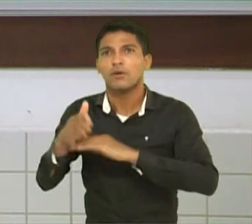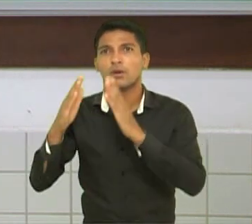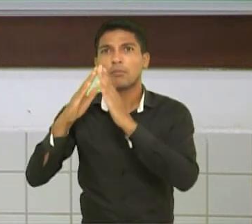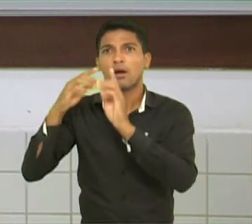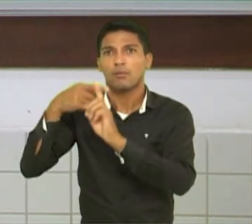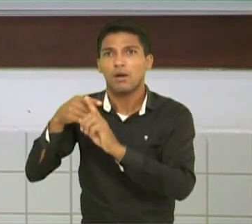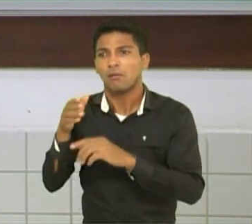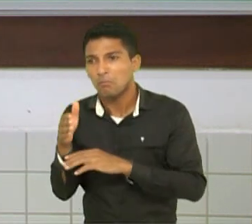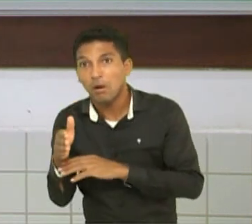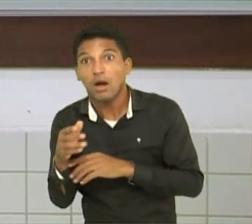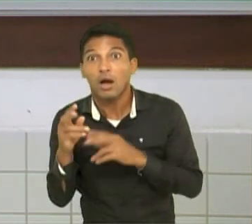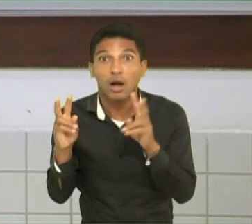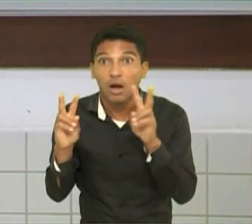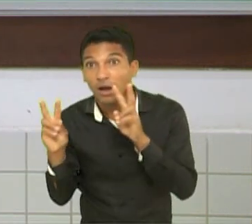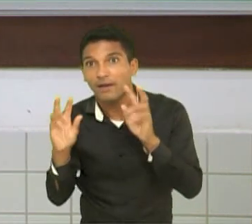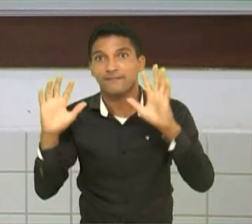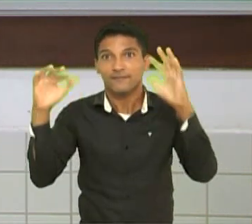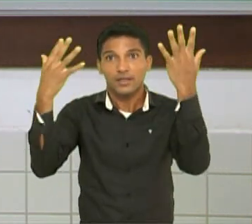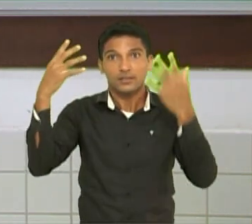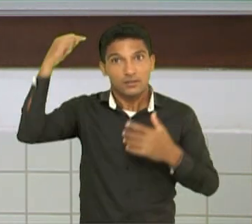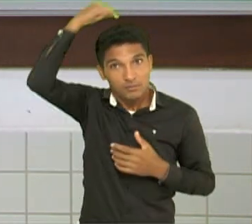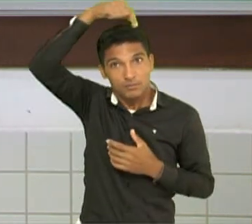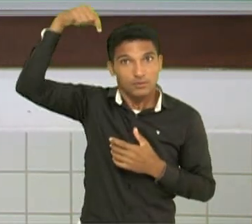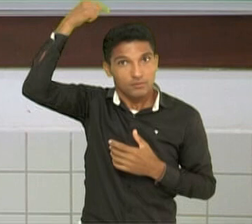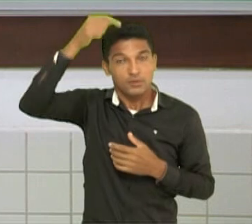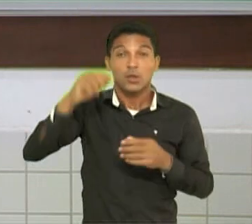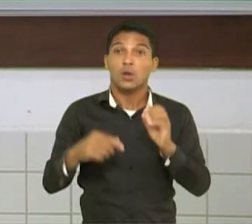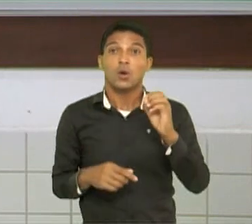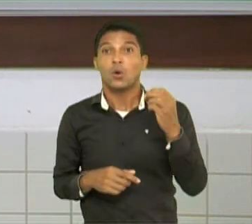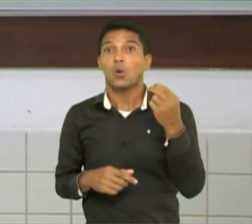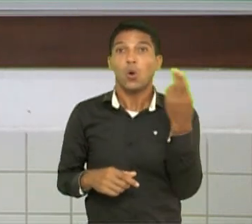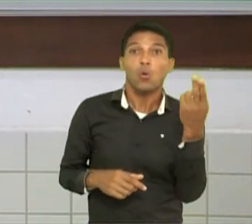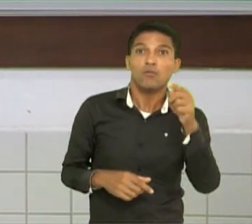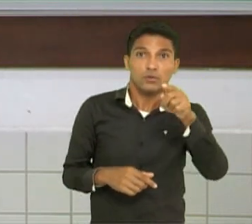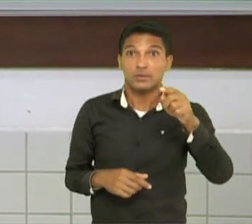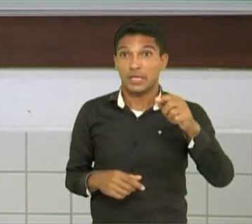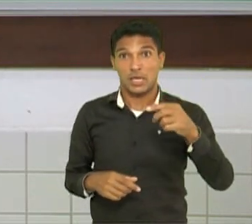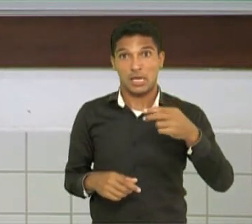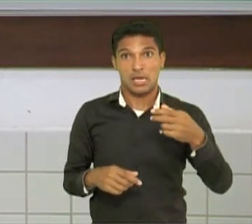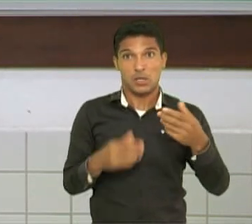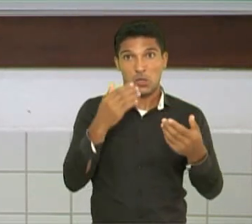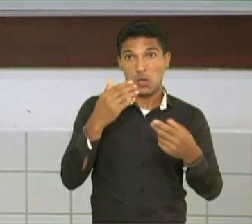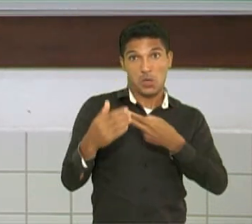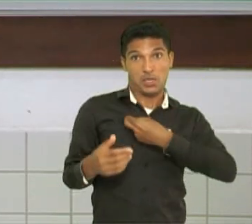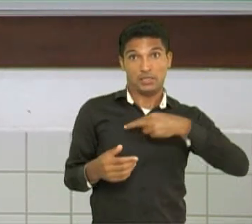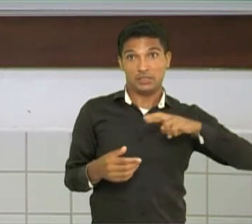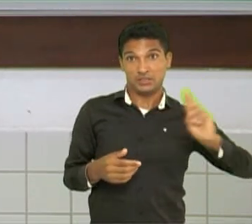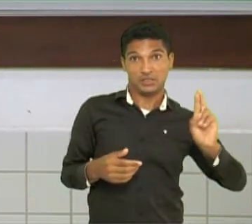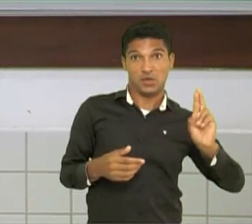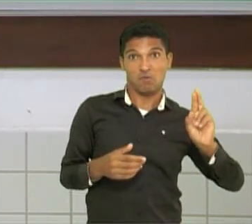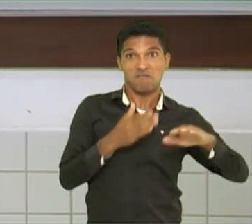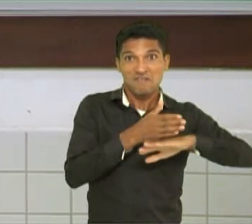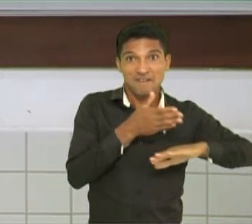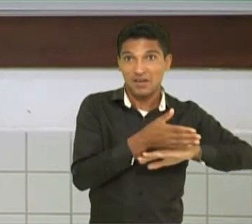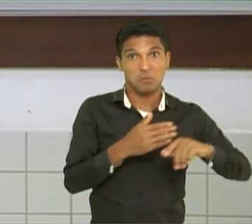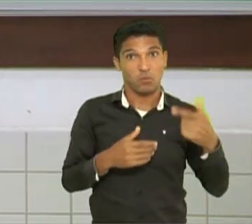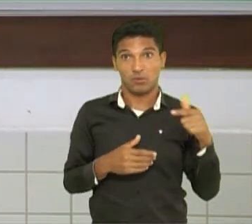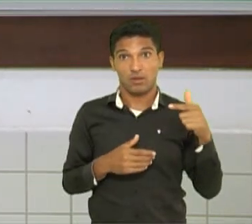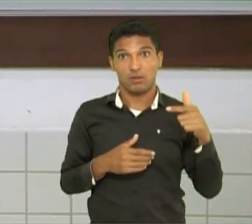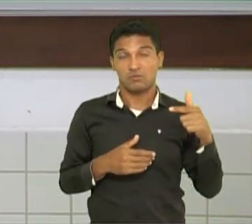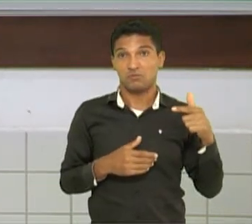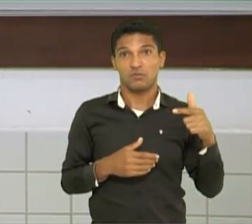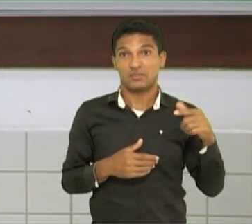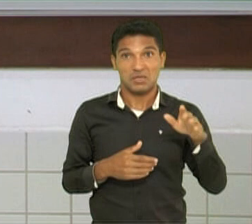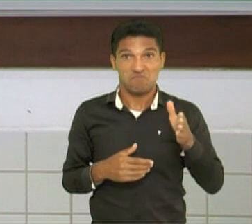igreja, no seu templo, ou mesmo quem não tem religião acabou indo, vamos pensar em uma festa junina. Festa junina tem uma origem, um